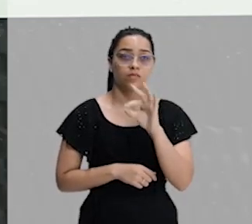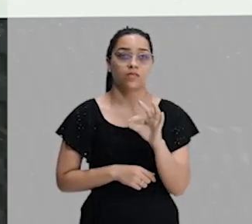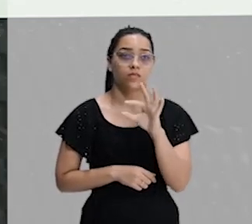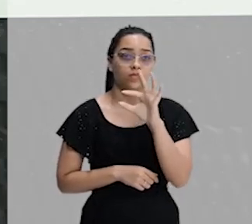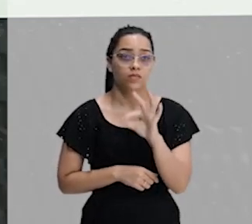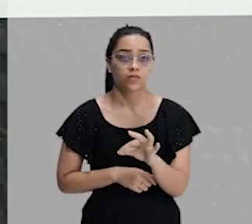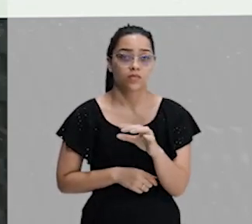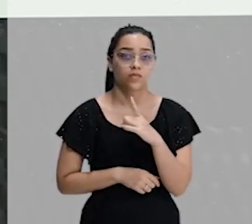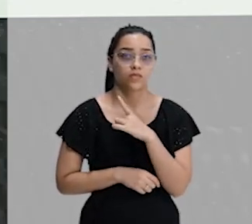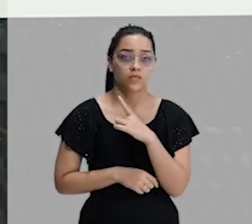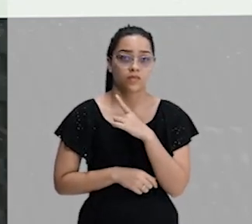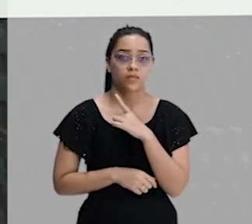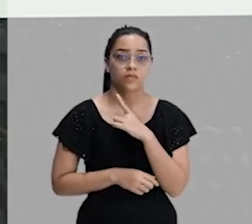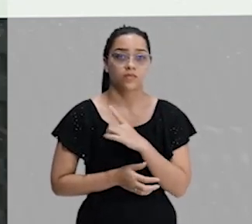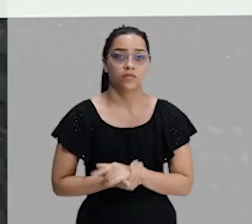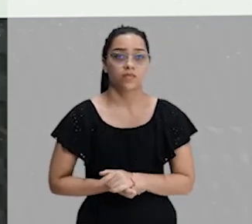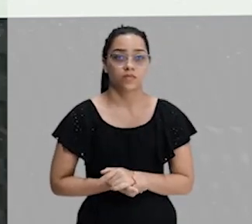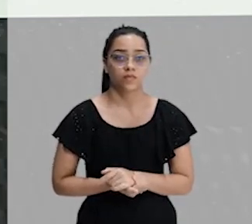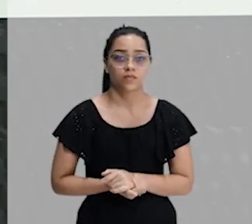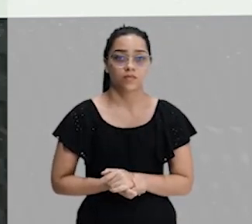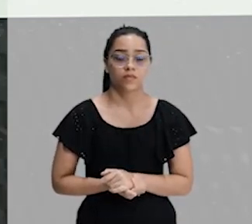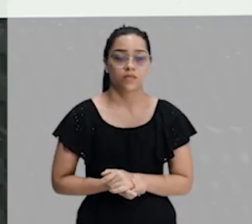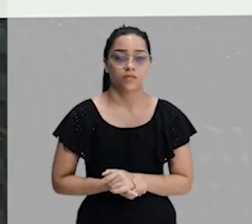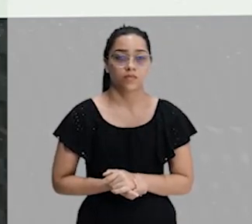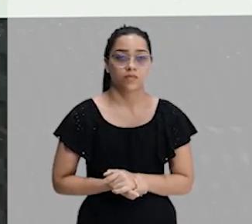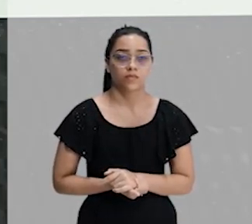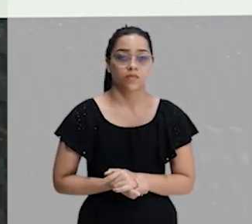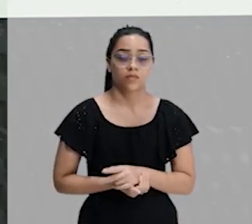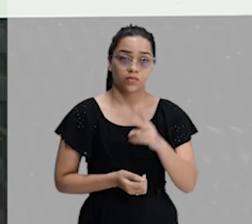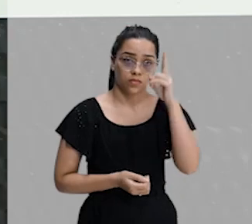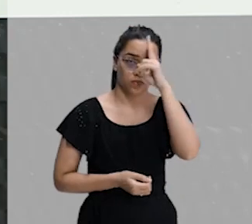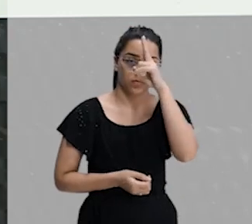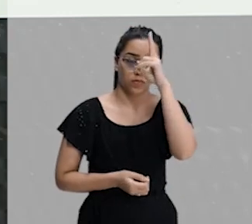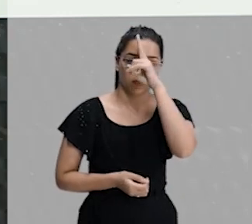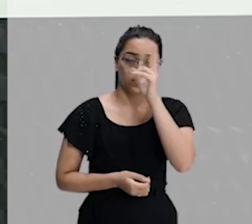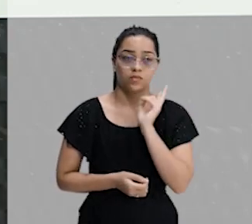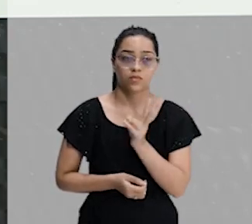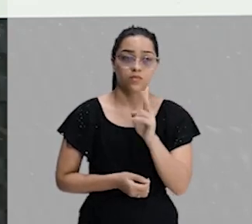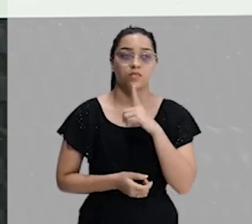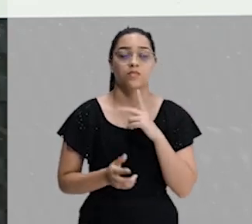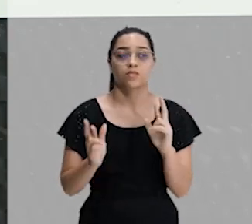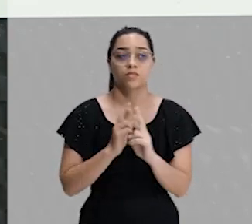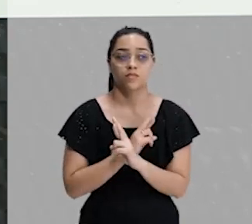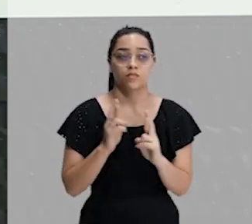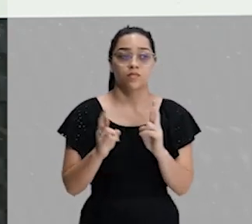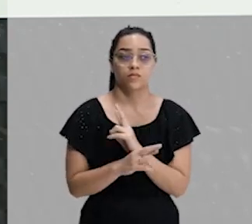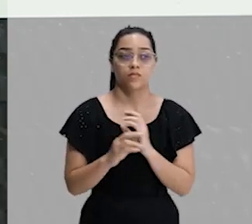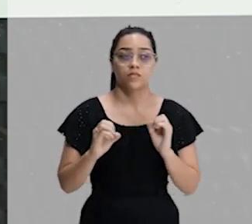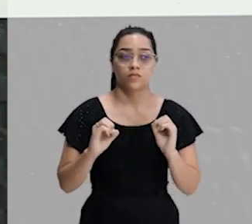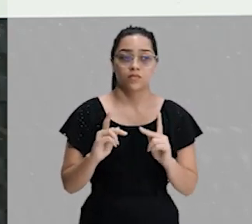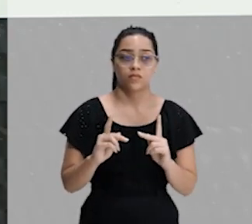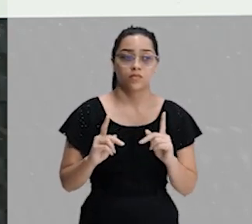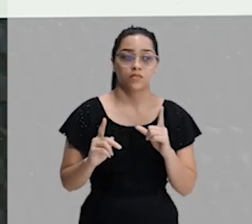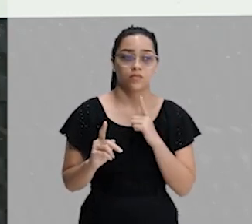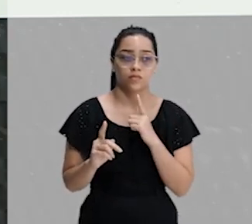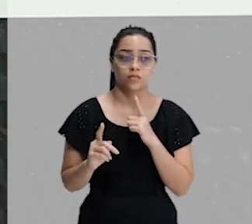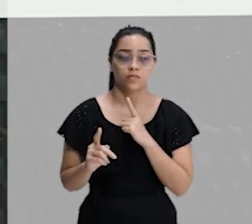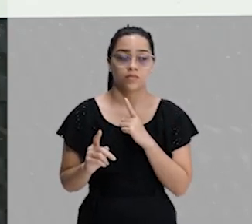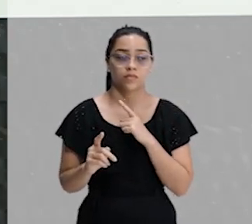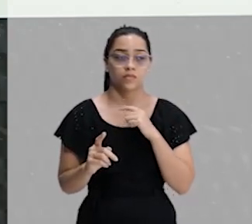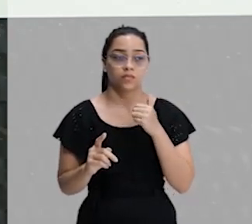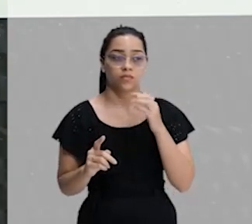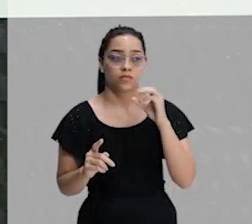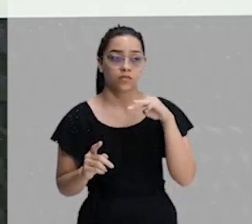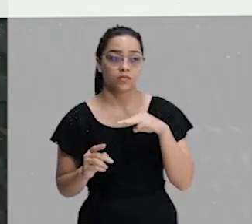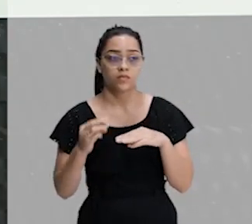40%, né, da capacidade. Pronto. Tá? Então, lembre, pessoal, sempre dessas relaçõezinhas aí. Ó, tá? De